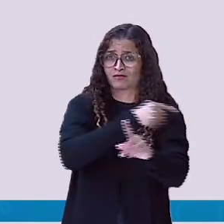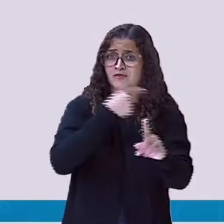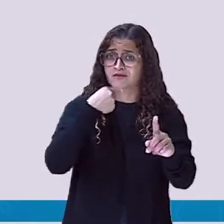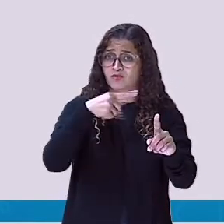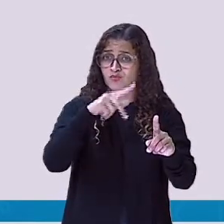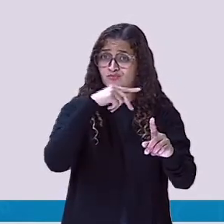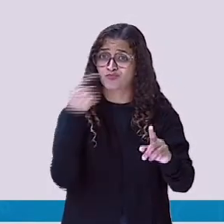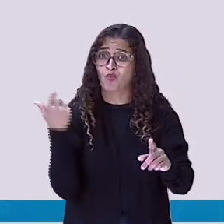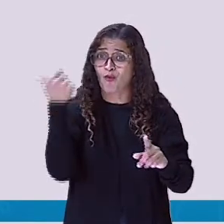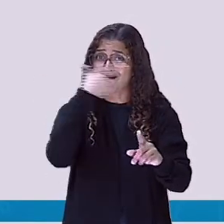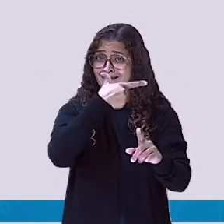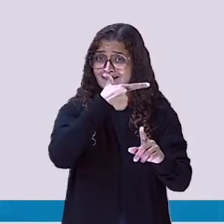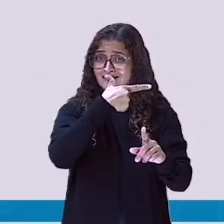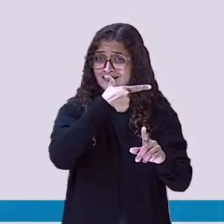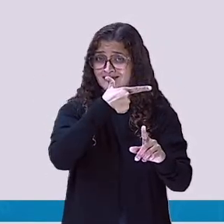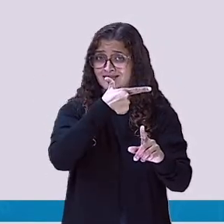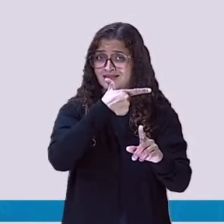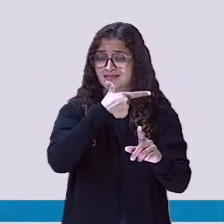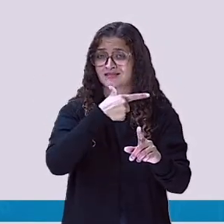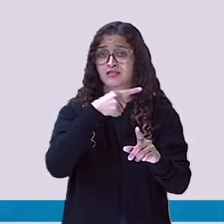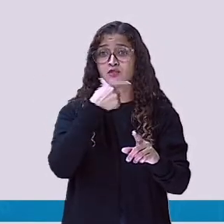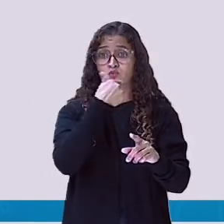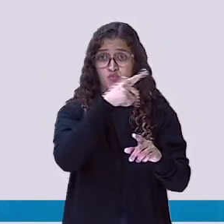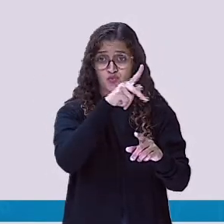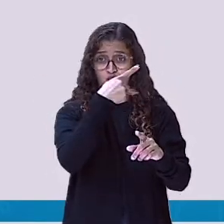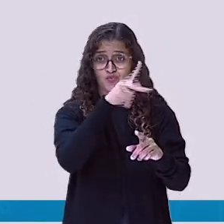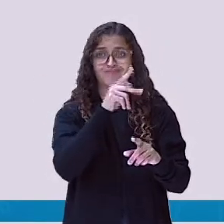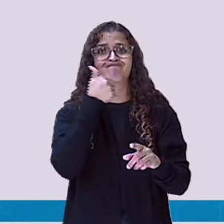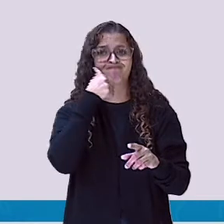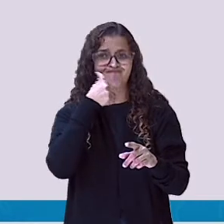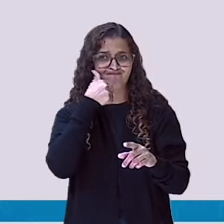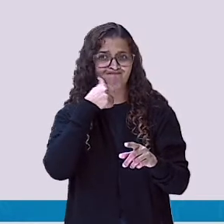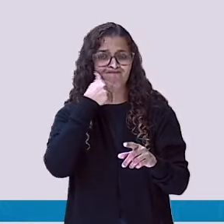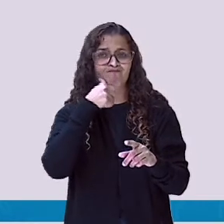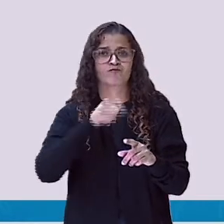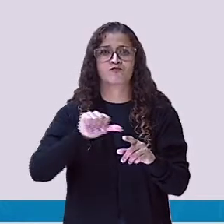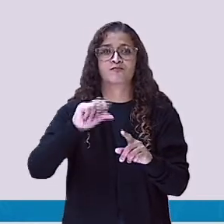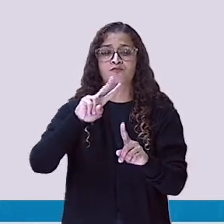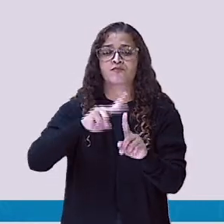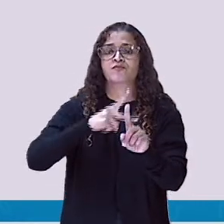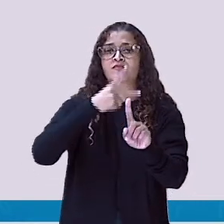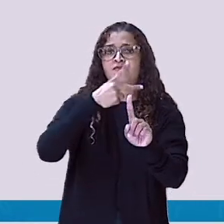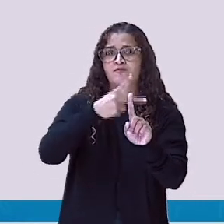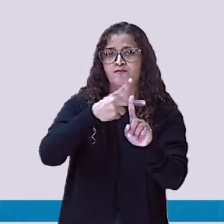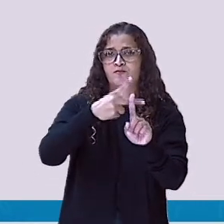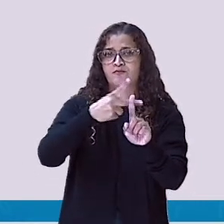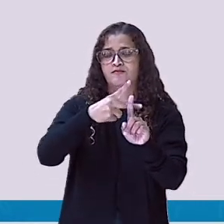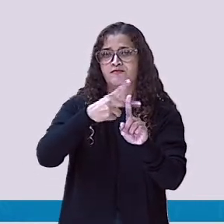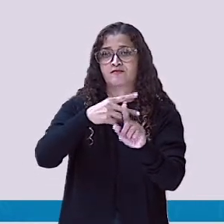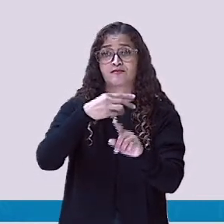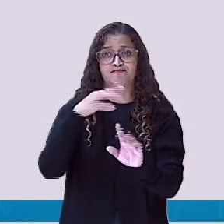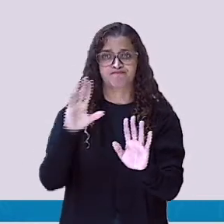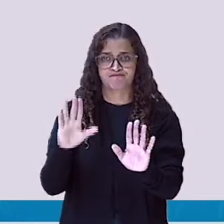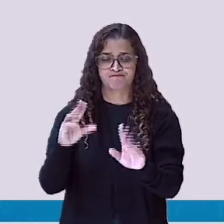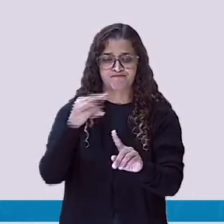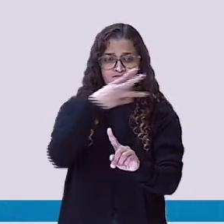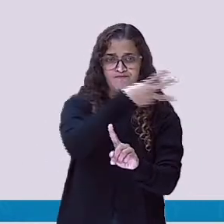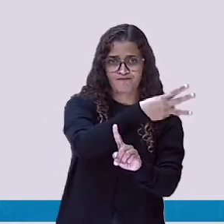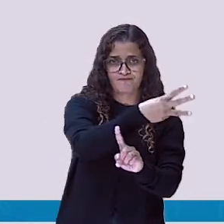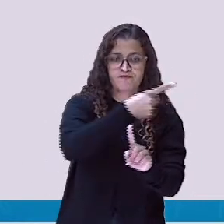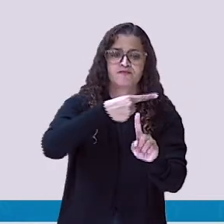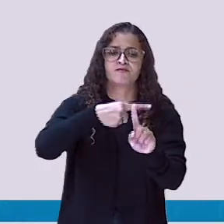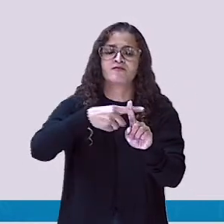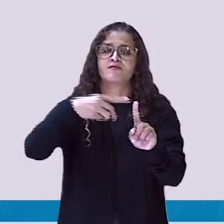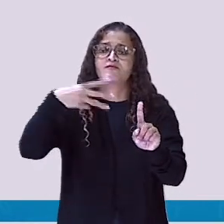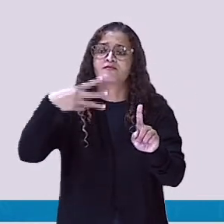a quantidade da Janaína. Então, ó, 3 mais 3 é 6.